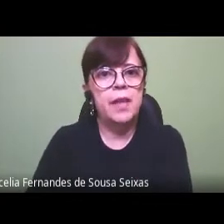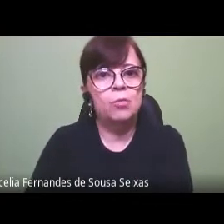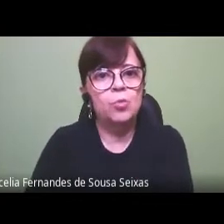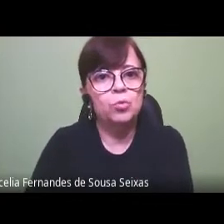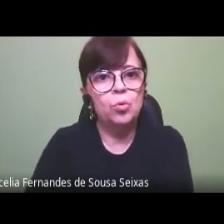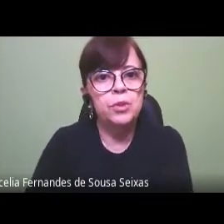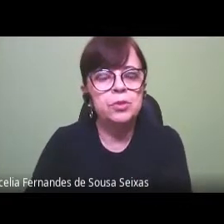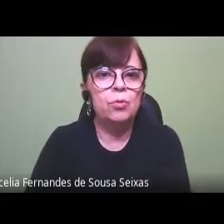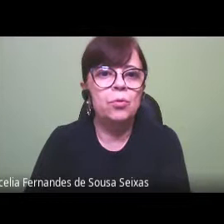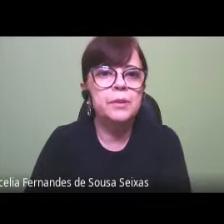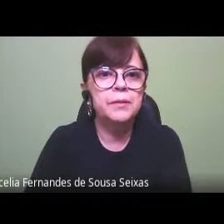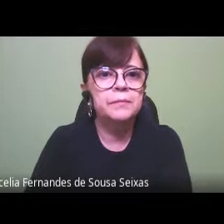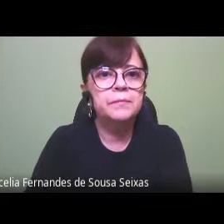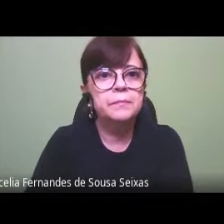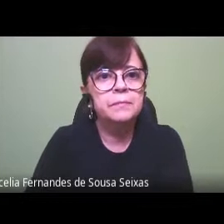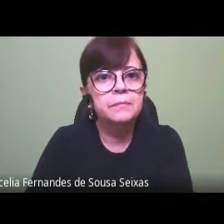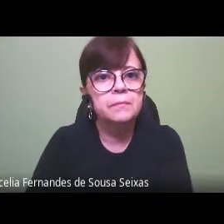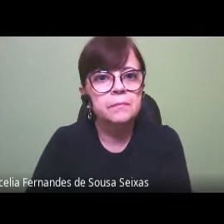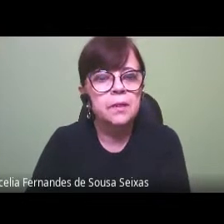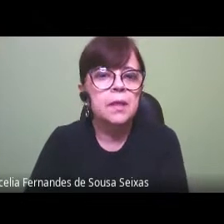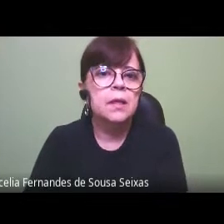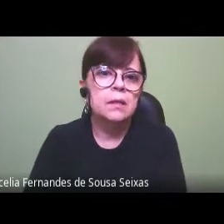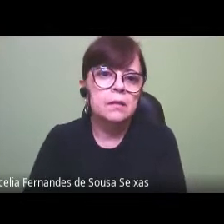Esse é o sinal do autor, estou.